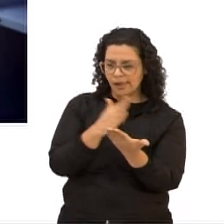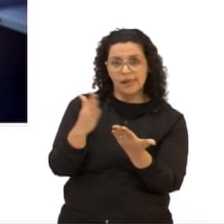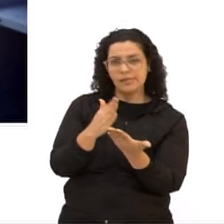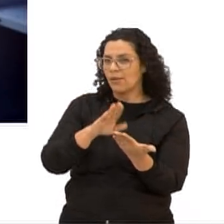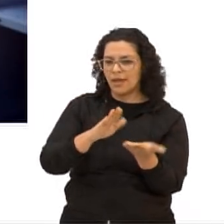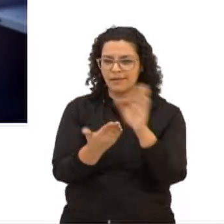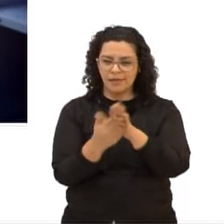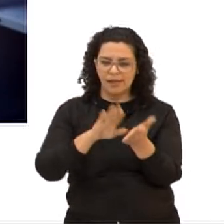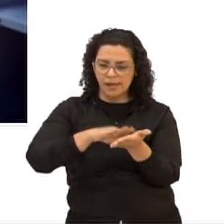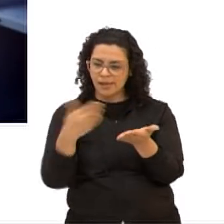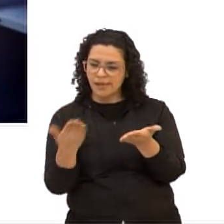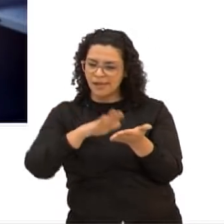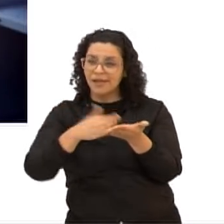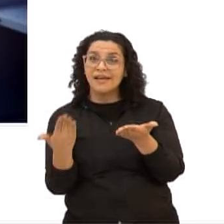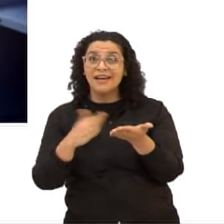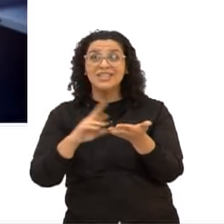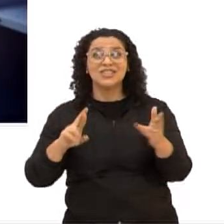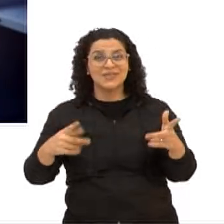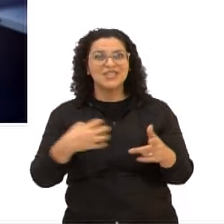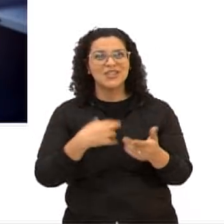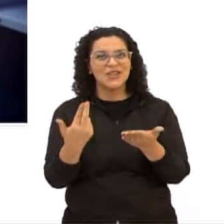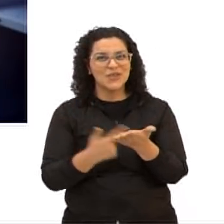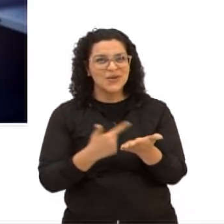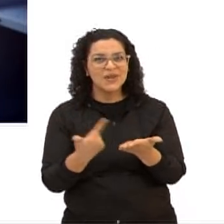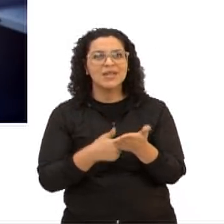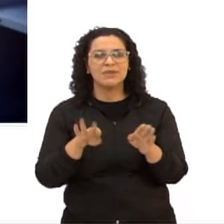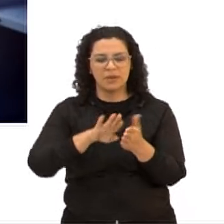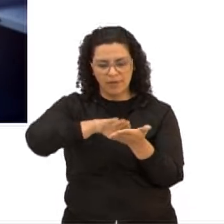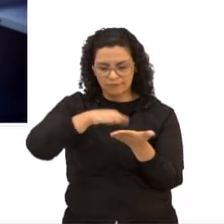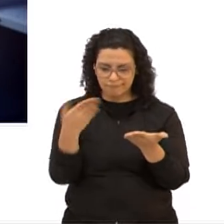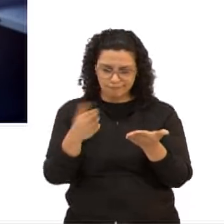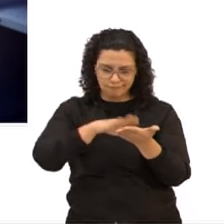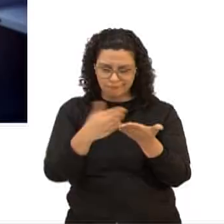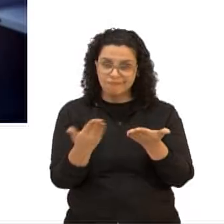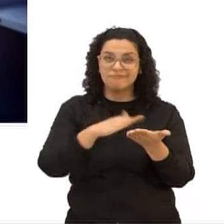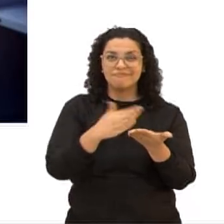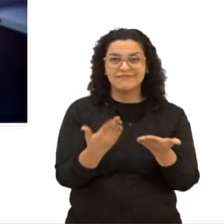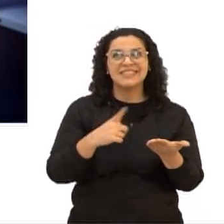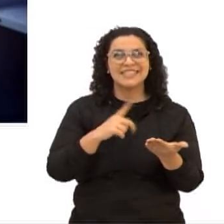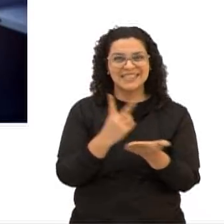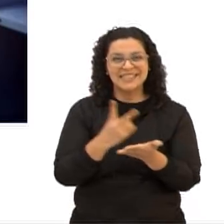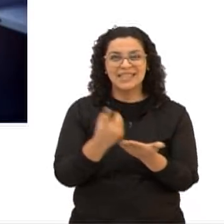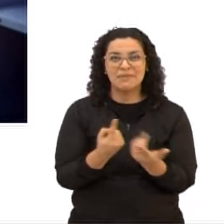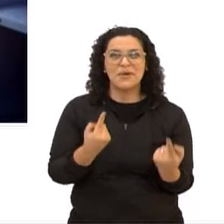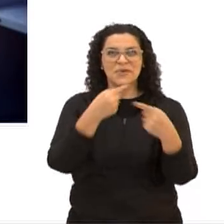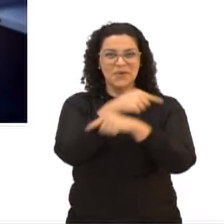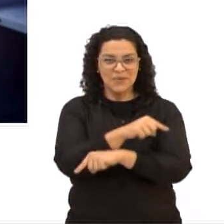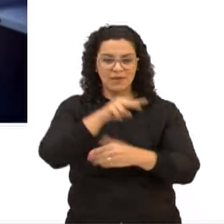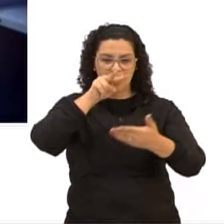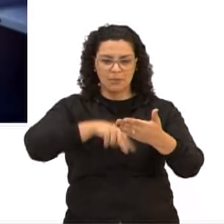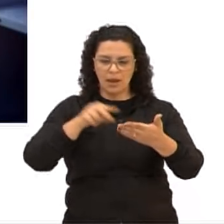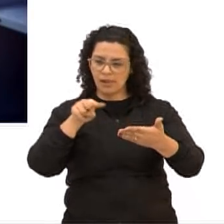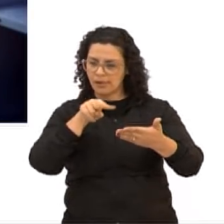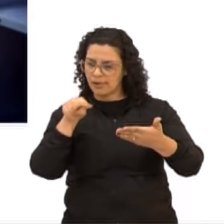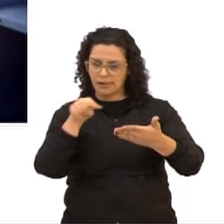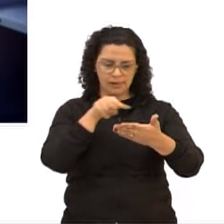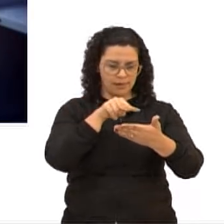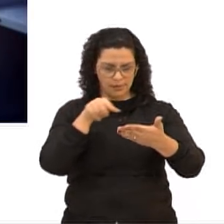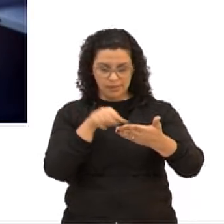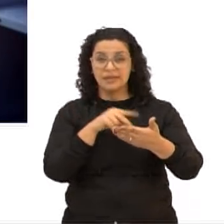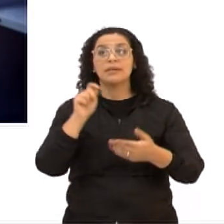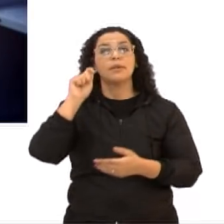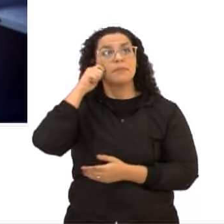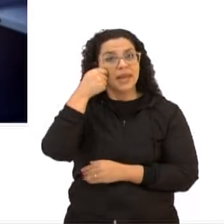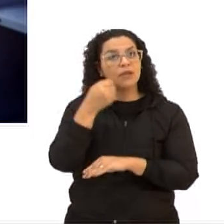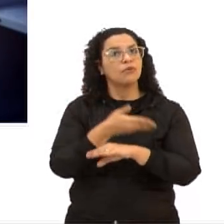toda lida invertida, em vez de ler daqui para cá, você lê de lá para cá, você lê no sentido contrário, ela sempre é preta e